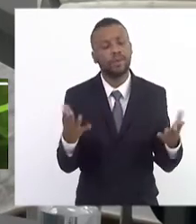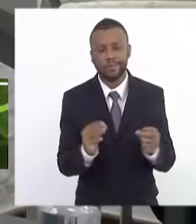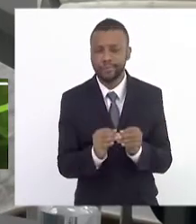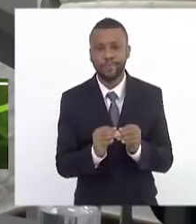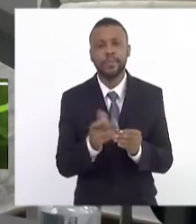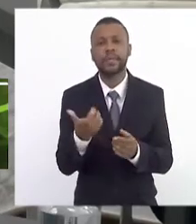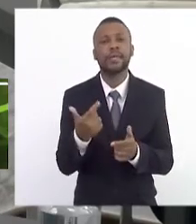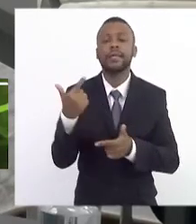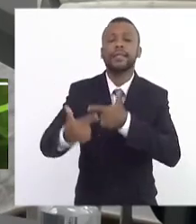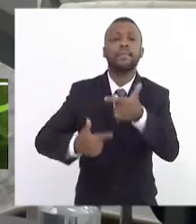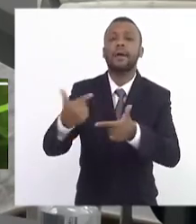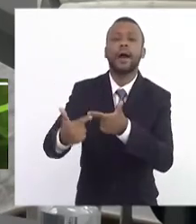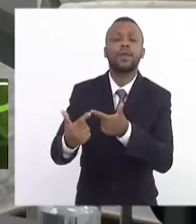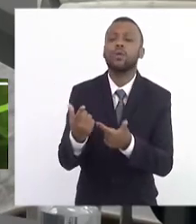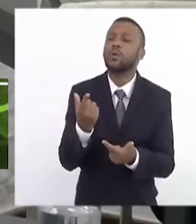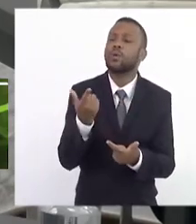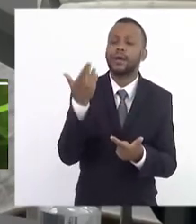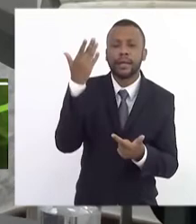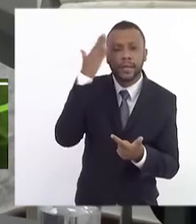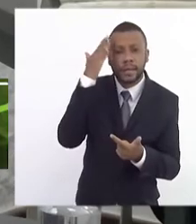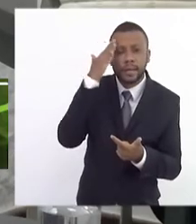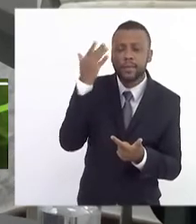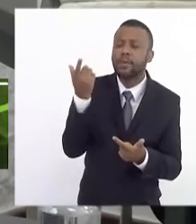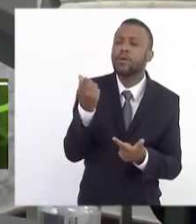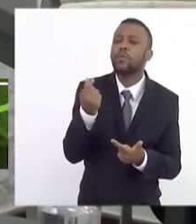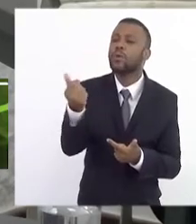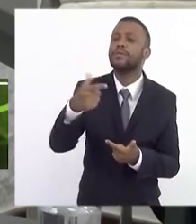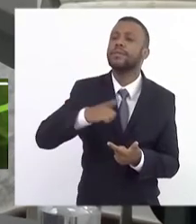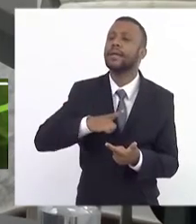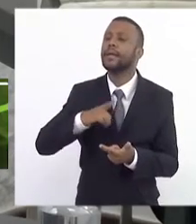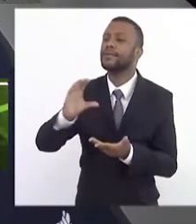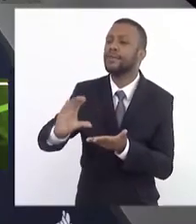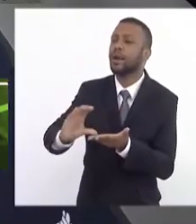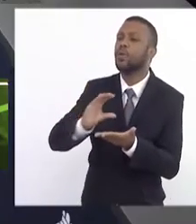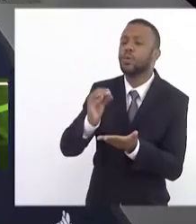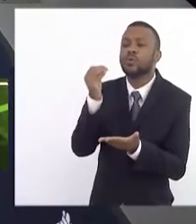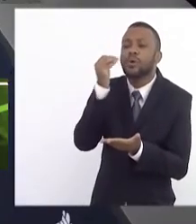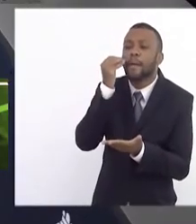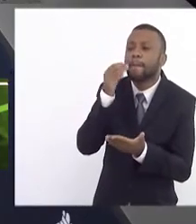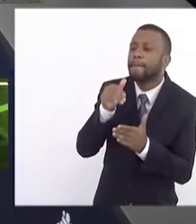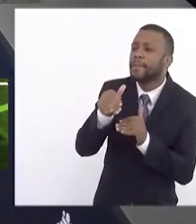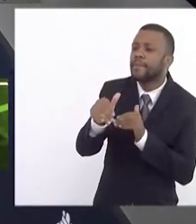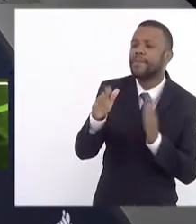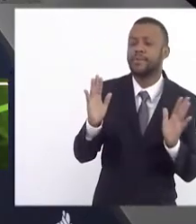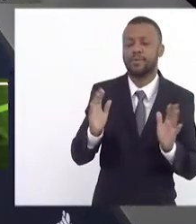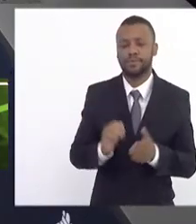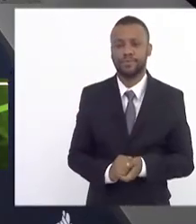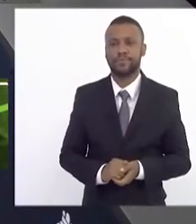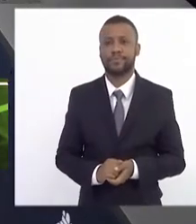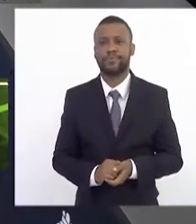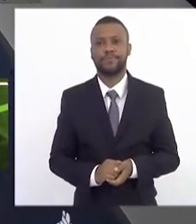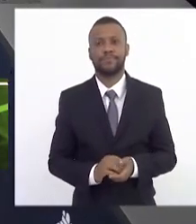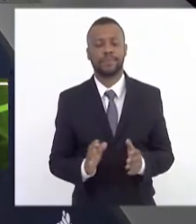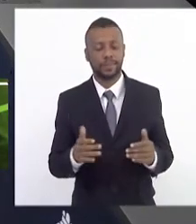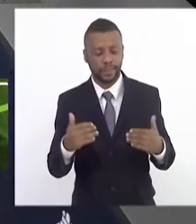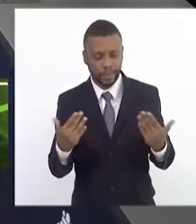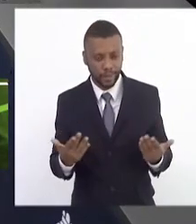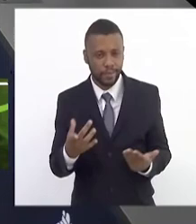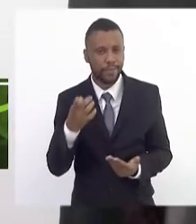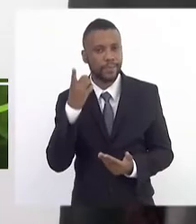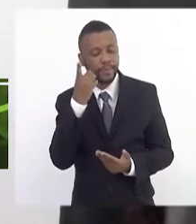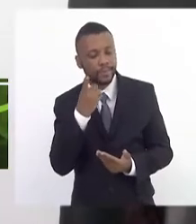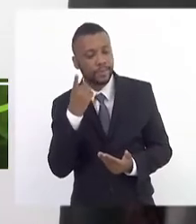tem previsto de recursos, já que o senhor tocou nesse tema. Muito obrigada. Deputada, a